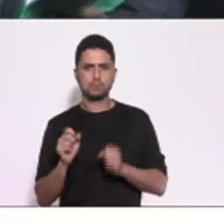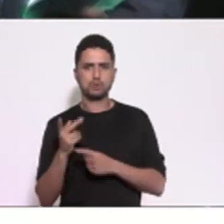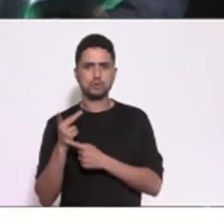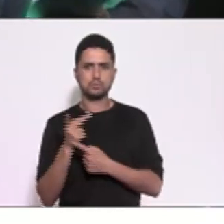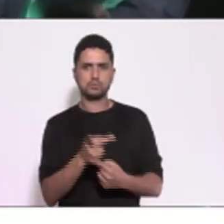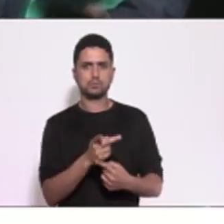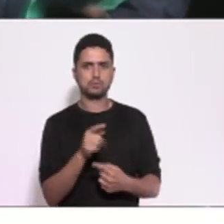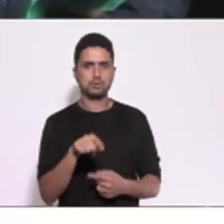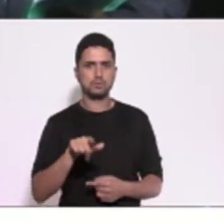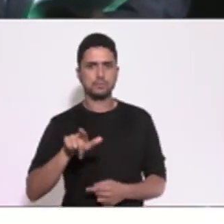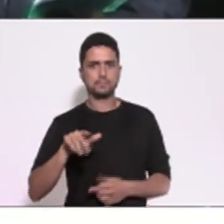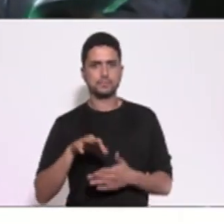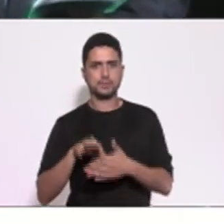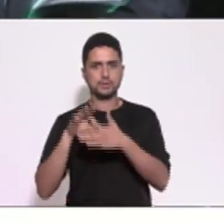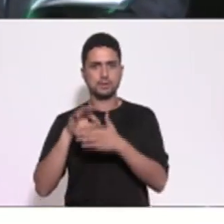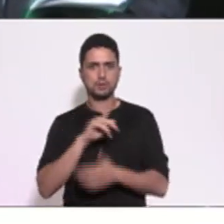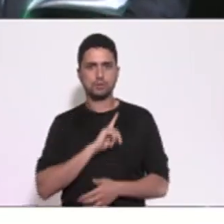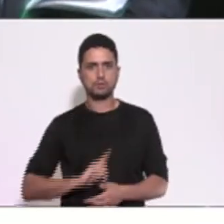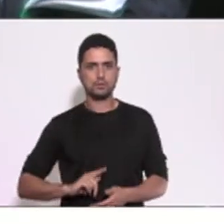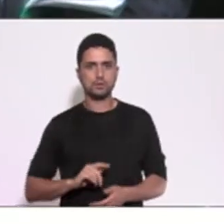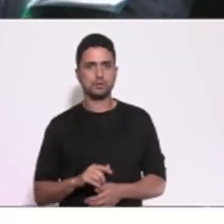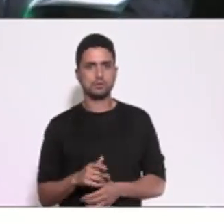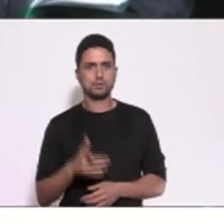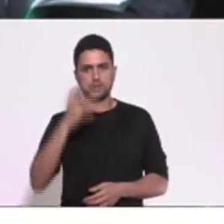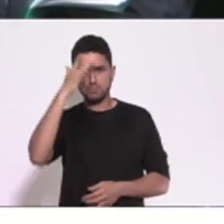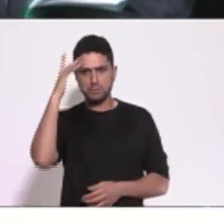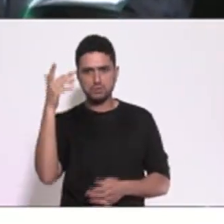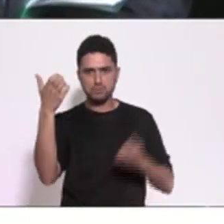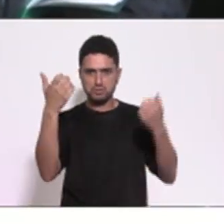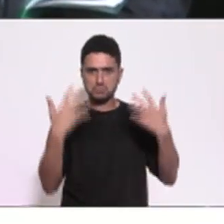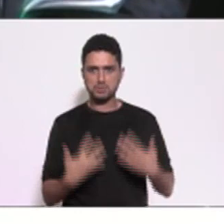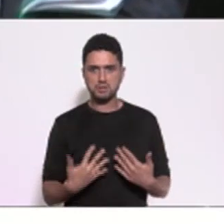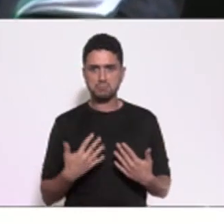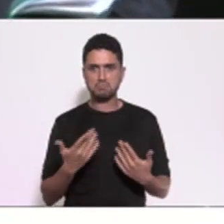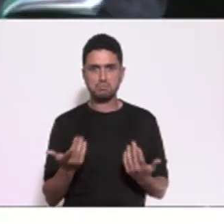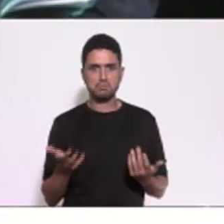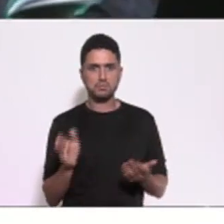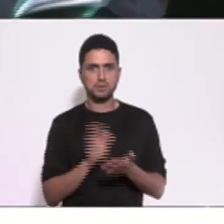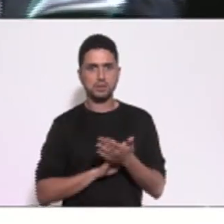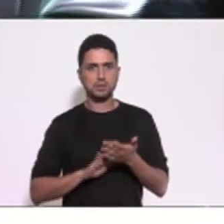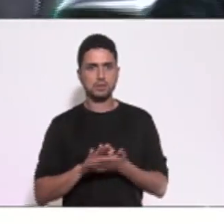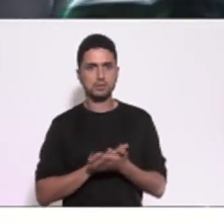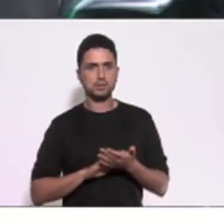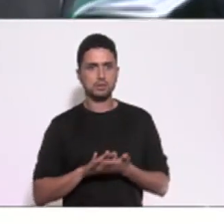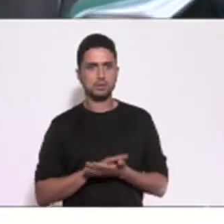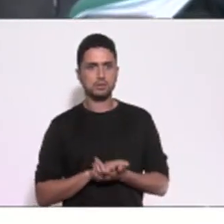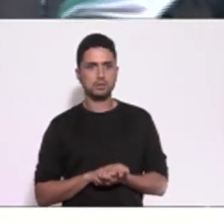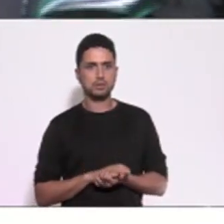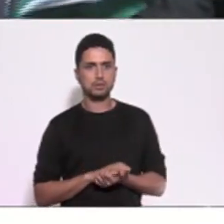de governo. Mais alguém para declarar? Acabou a declaração?